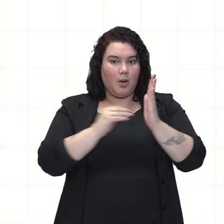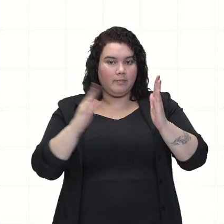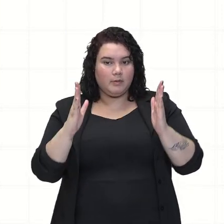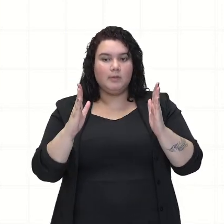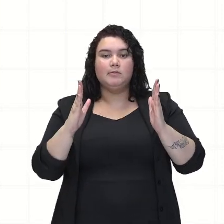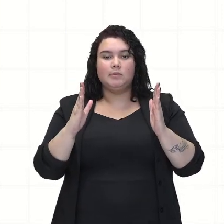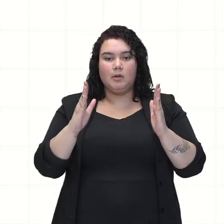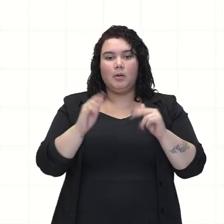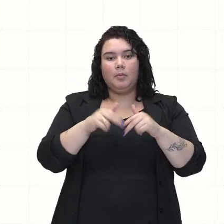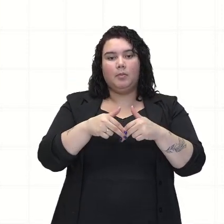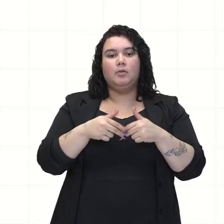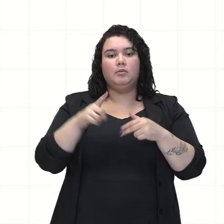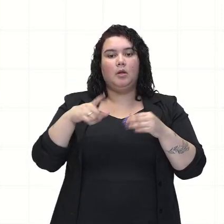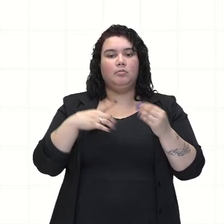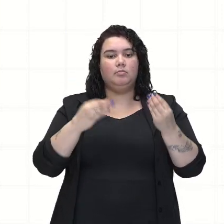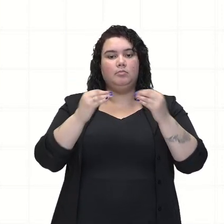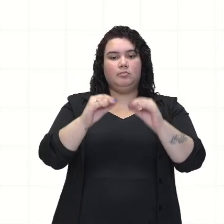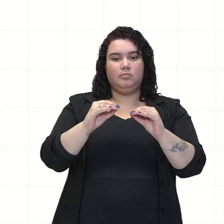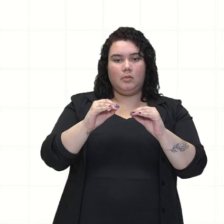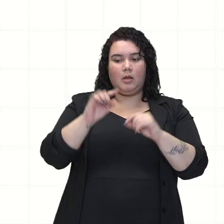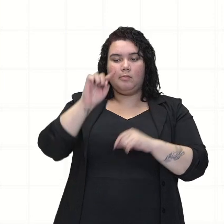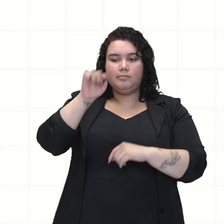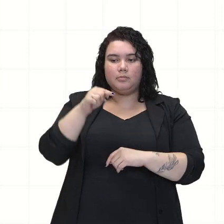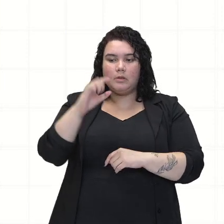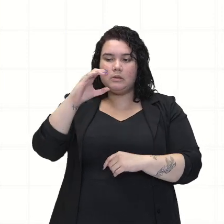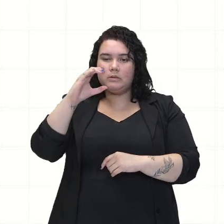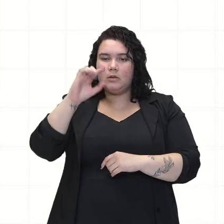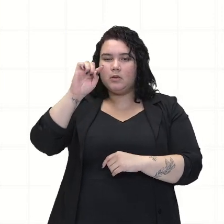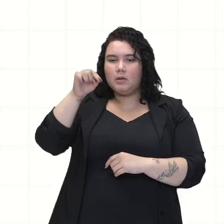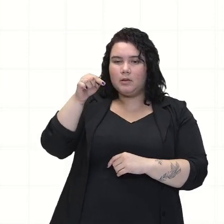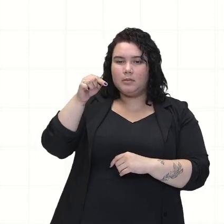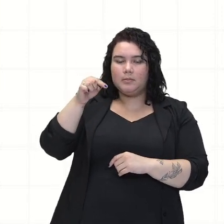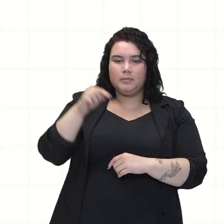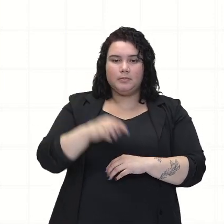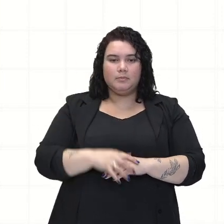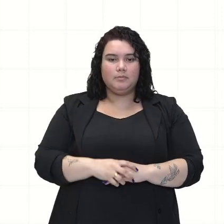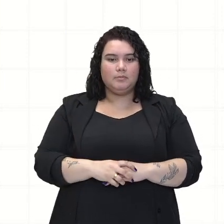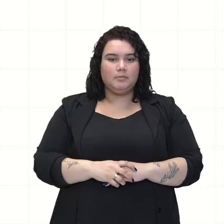Por isso que ele recebeu aqui uma linhazinha, C'. Muito